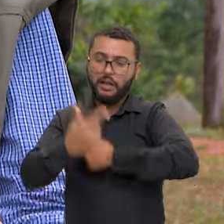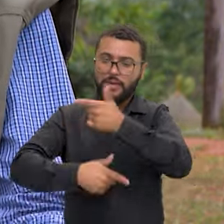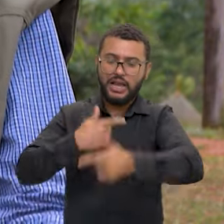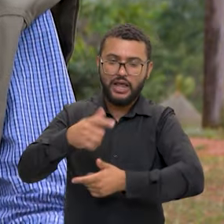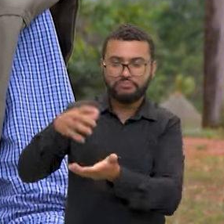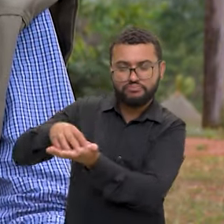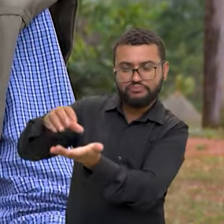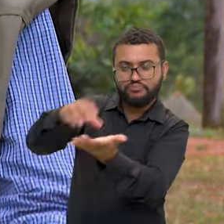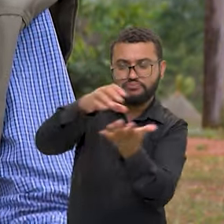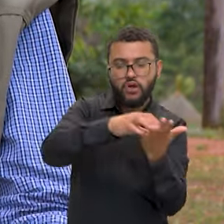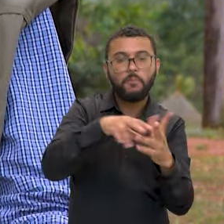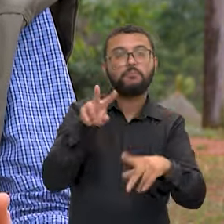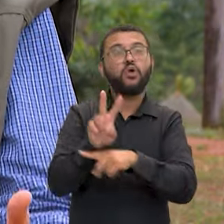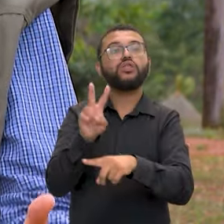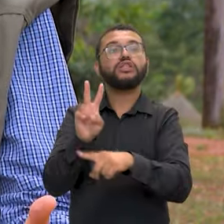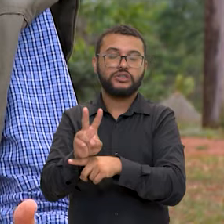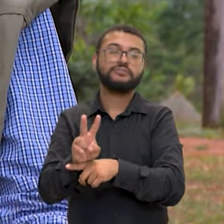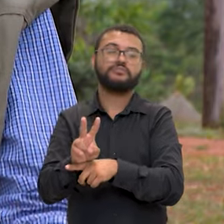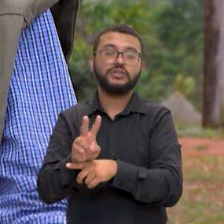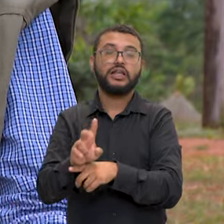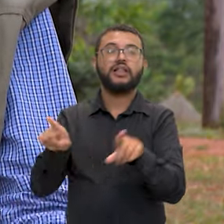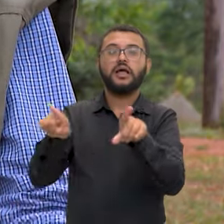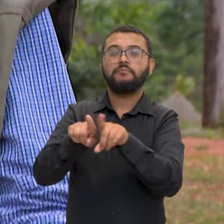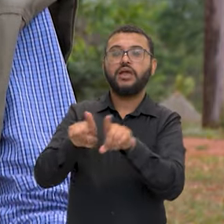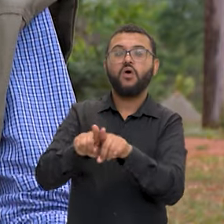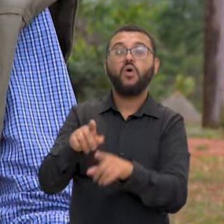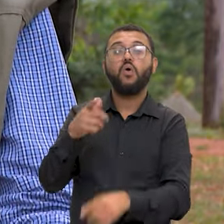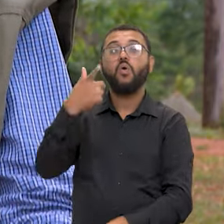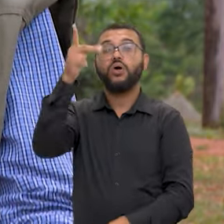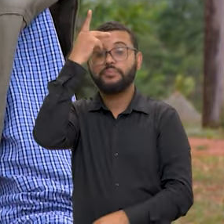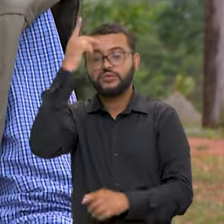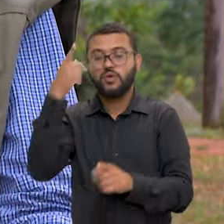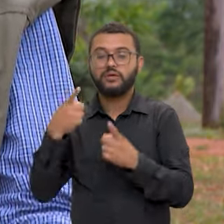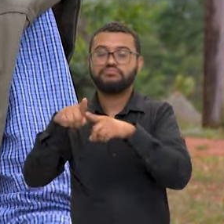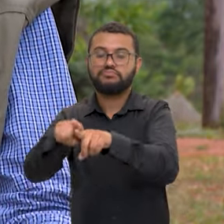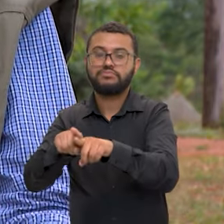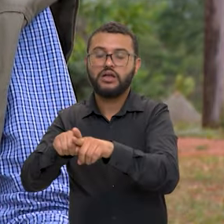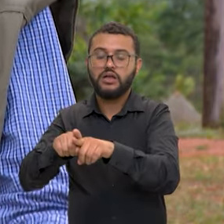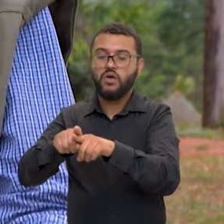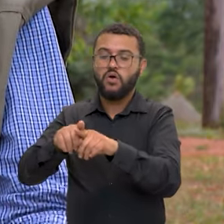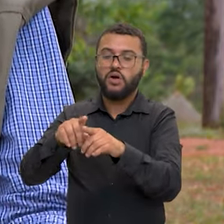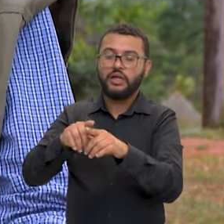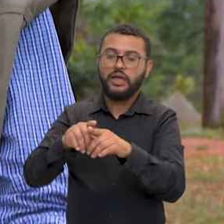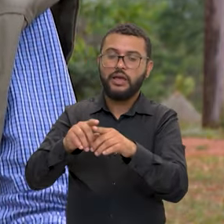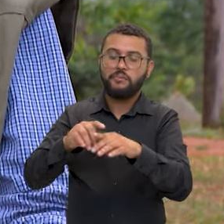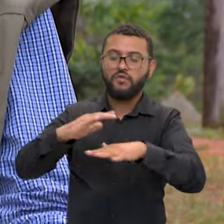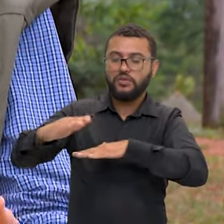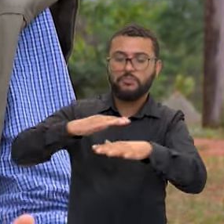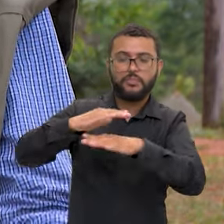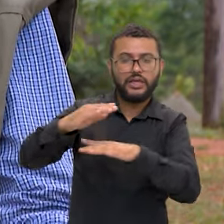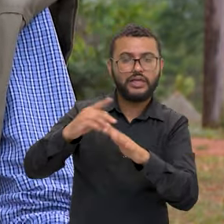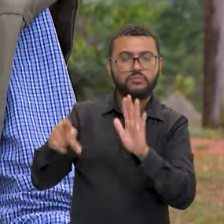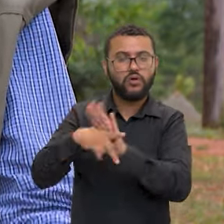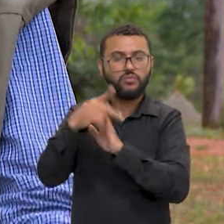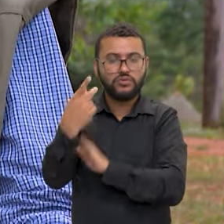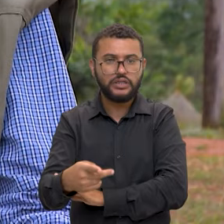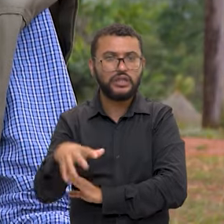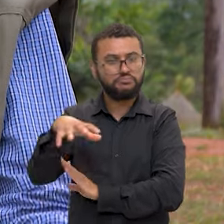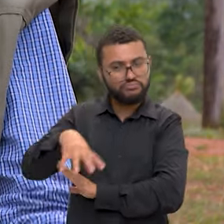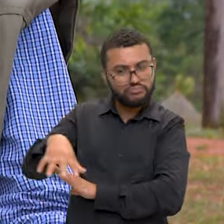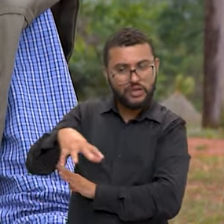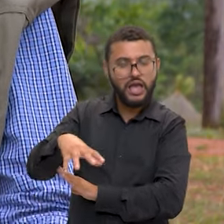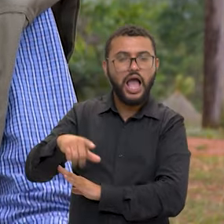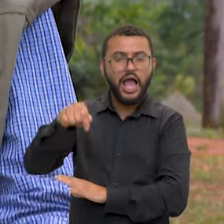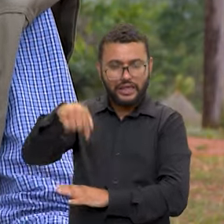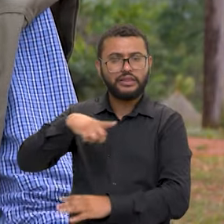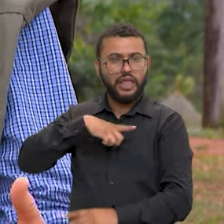organizações locais. Aqui, por exemplo, nós temos os Amigos do Parque, temos a Associação Próxima, que fazem parte do Conselho